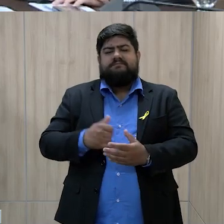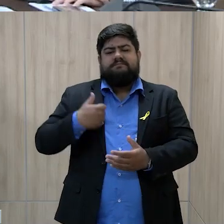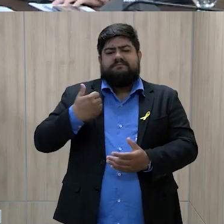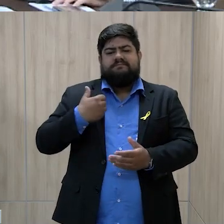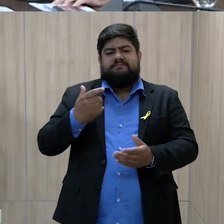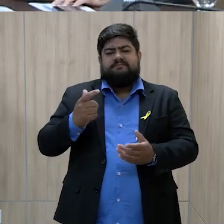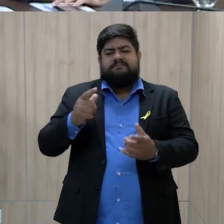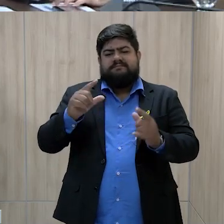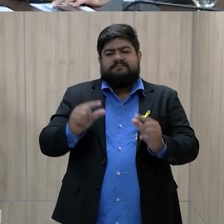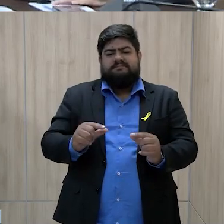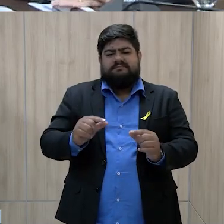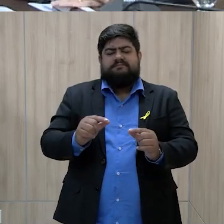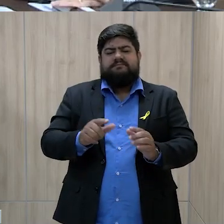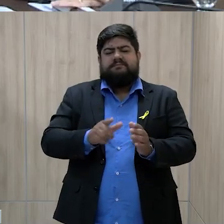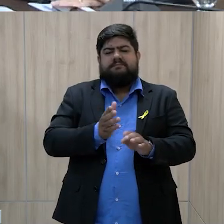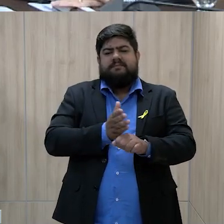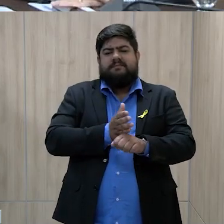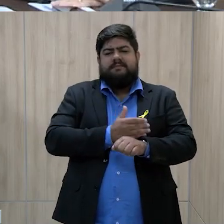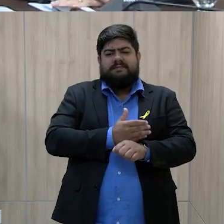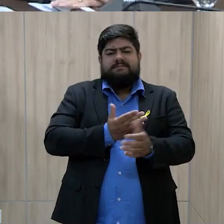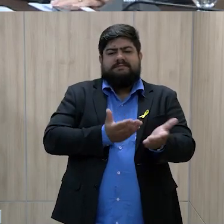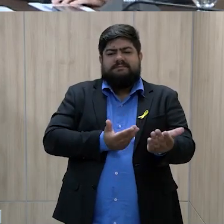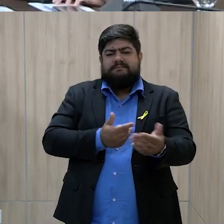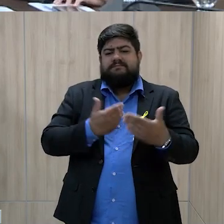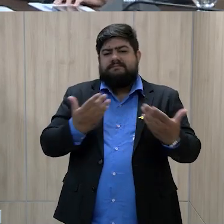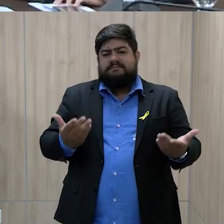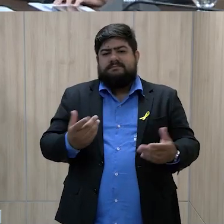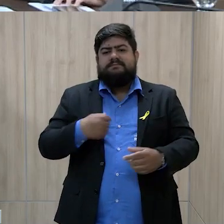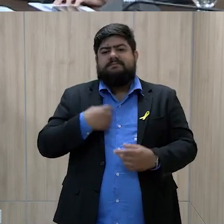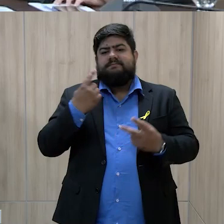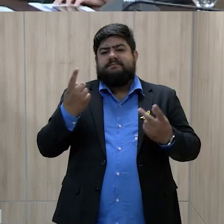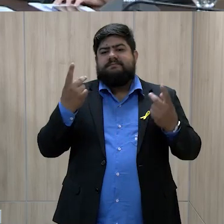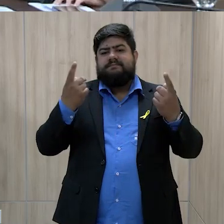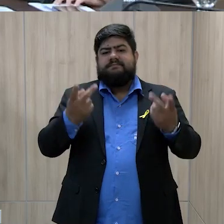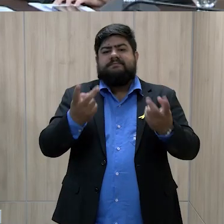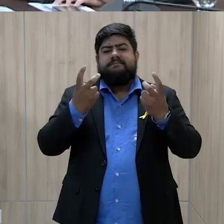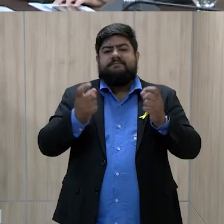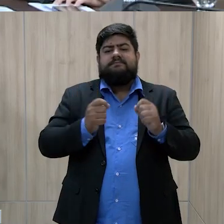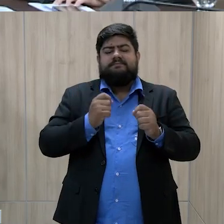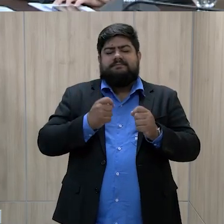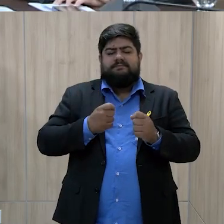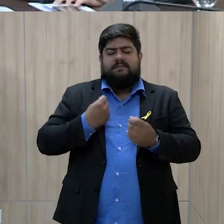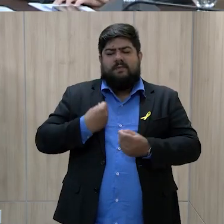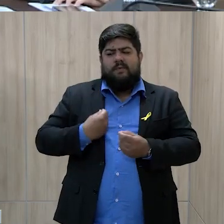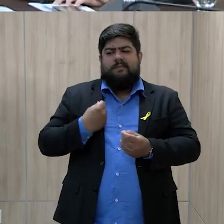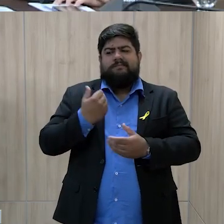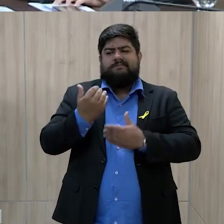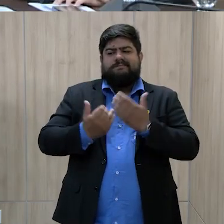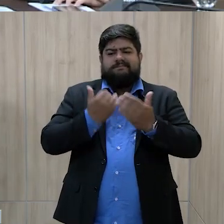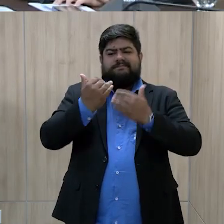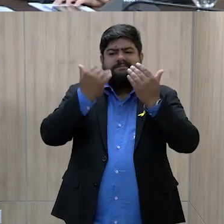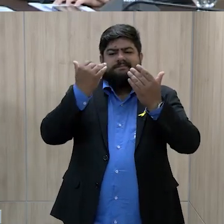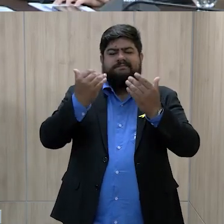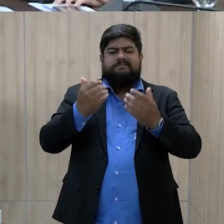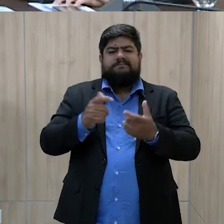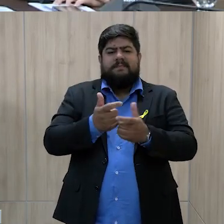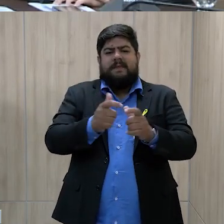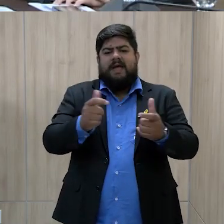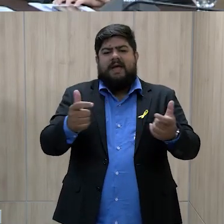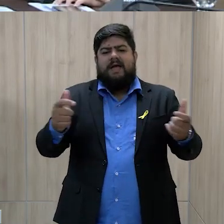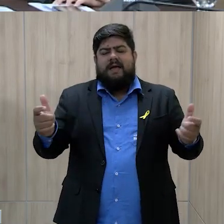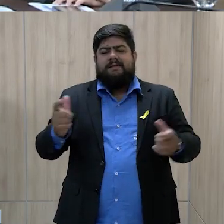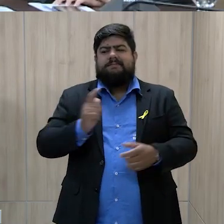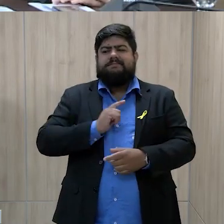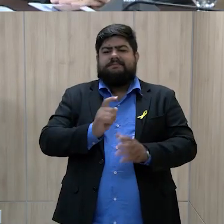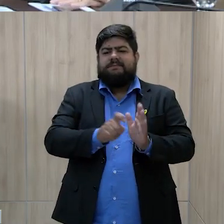juventude né na pré-juventude e a gente percebe hoje o quanto de avanço de